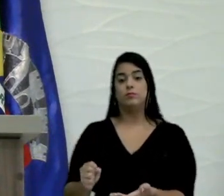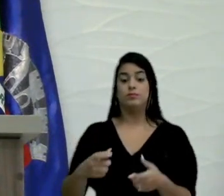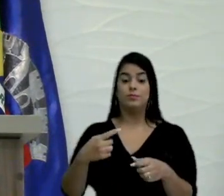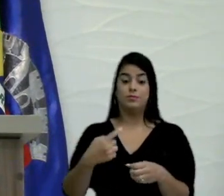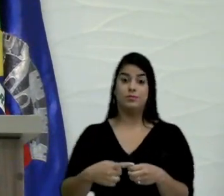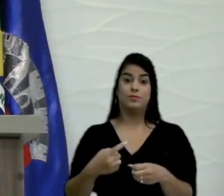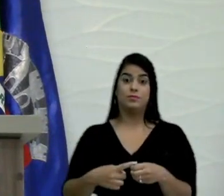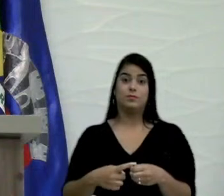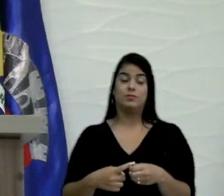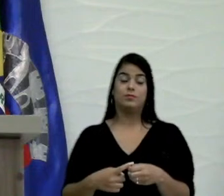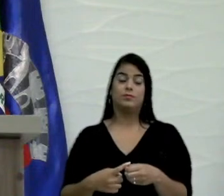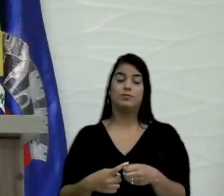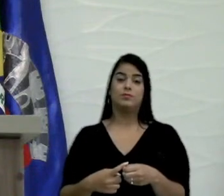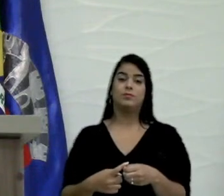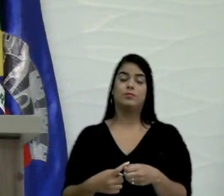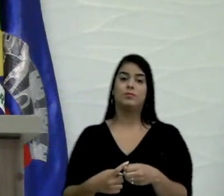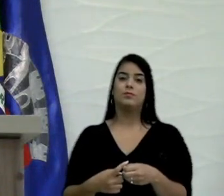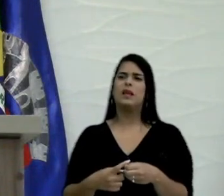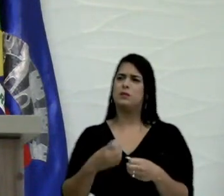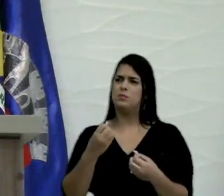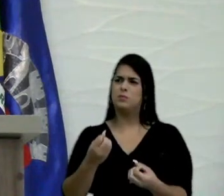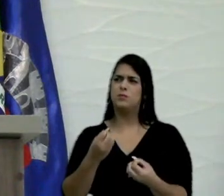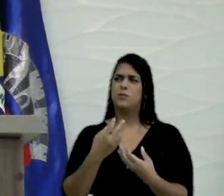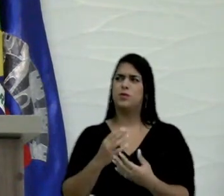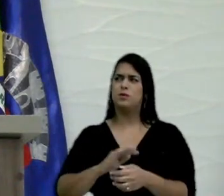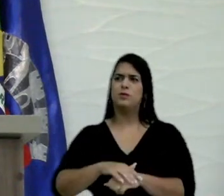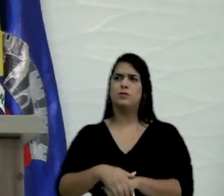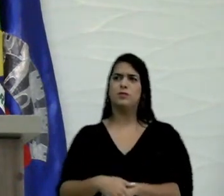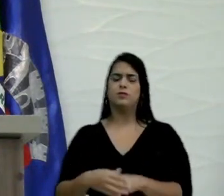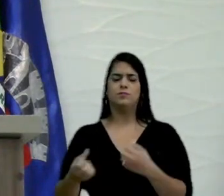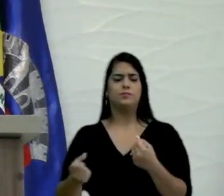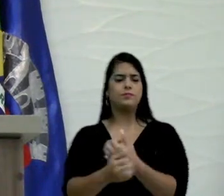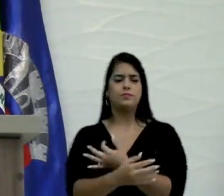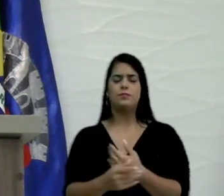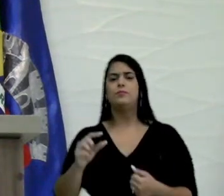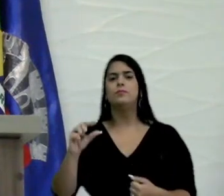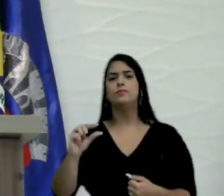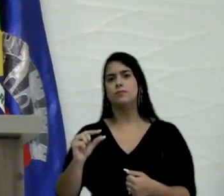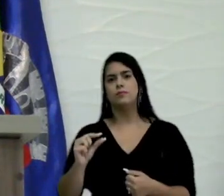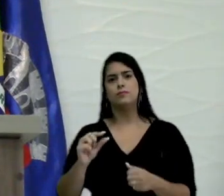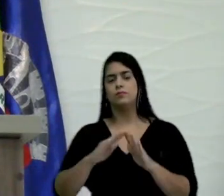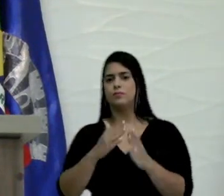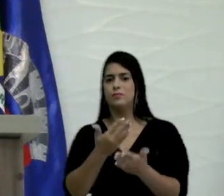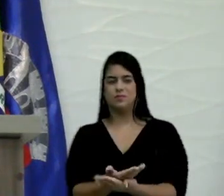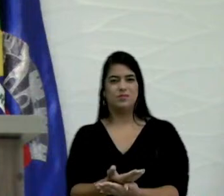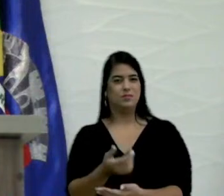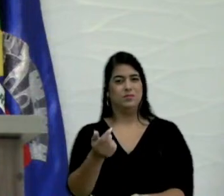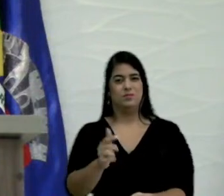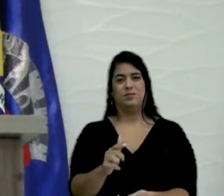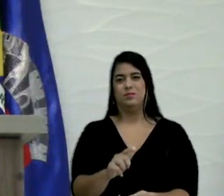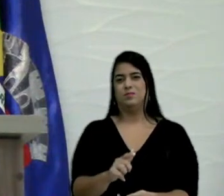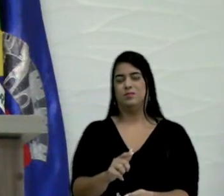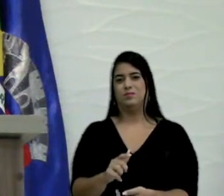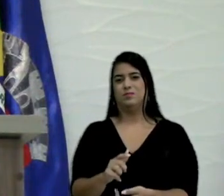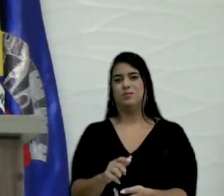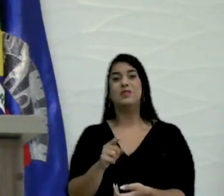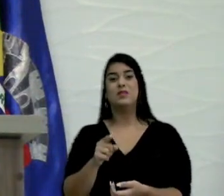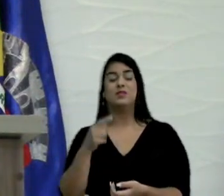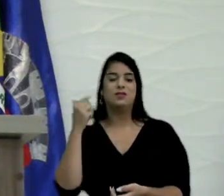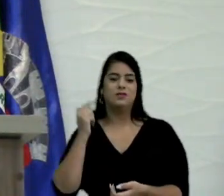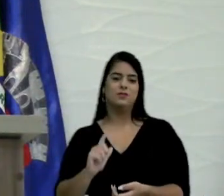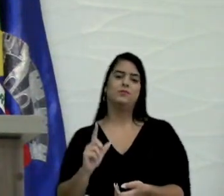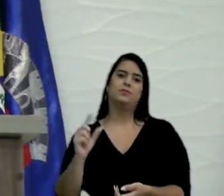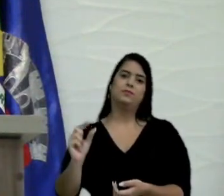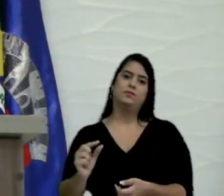funciona e funciona bem à noite porque o trânsito é menor não tem escola funcionando comer tá fechado então você consegue com no menor